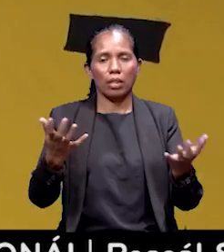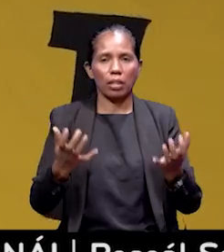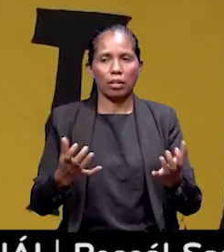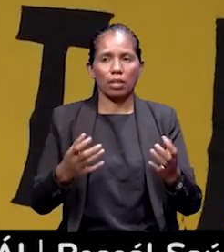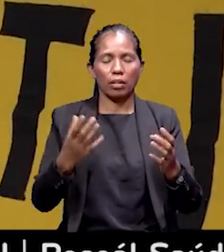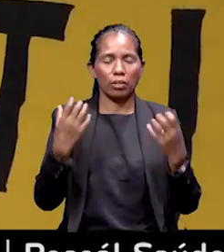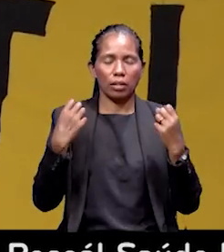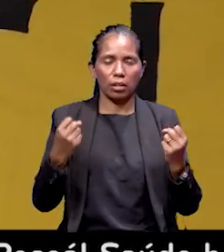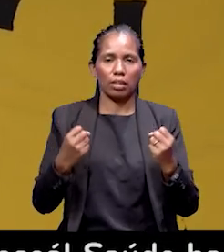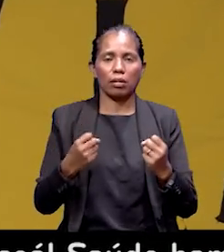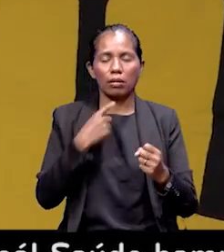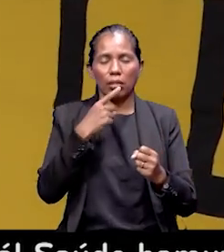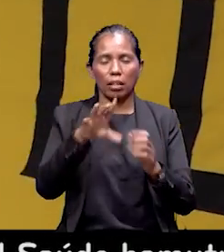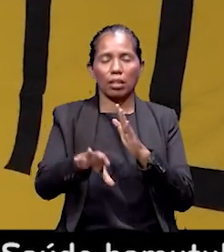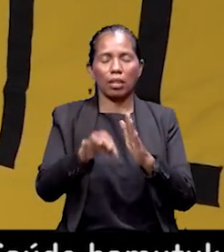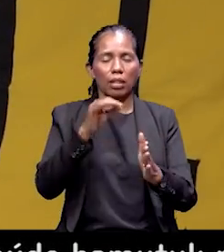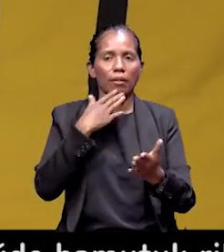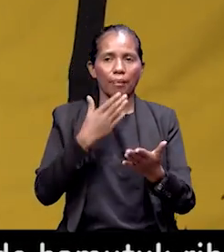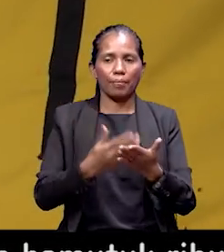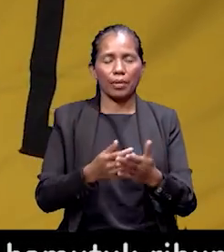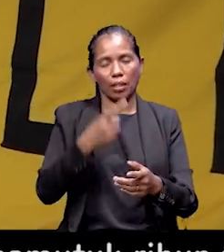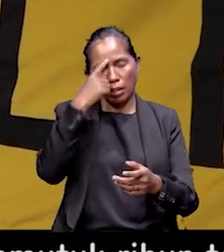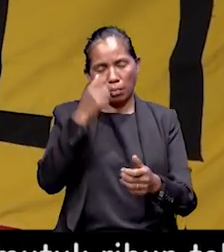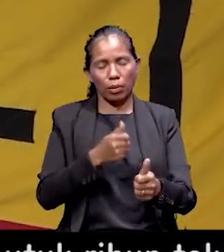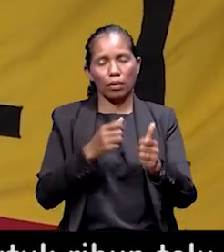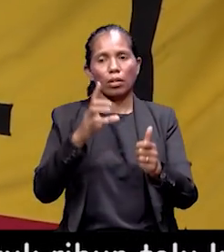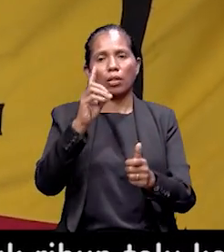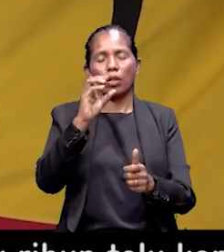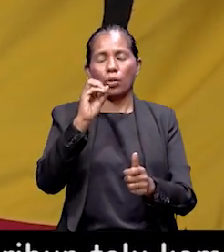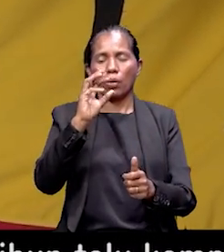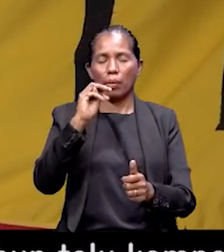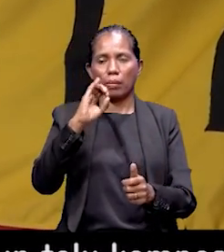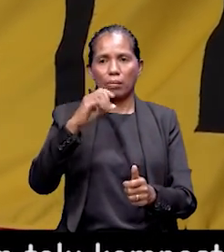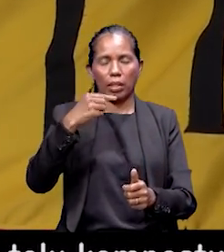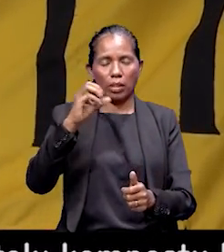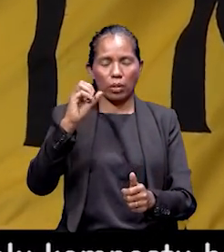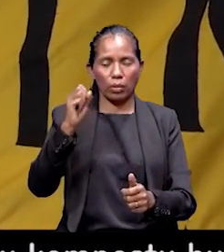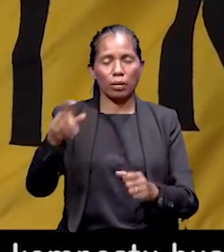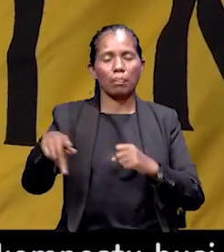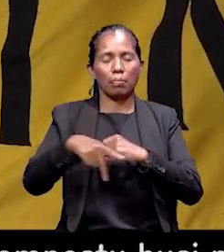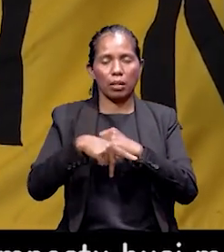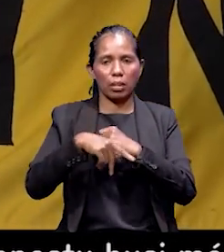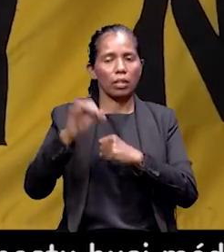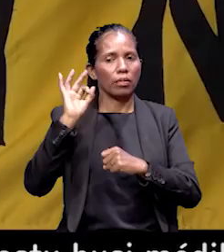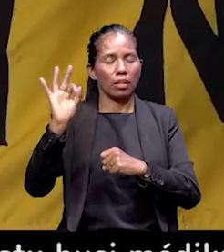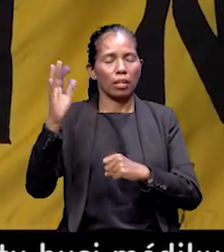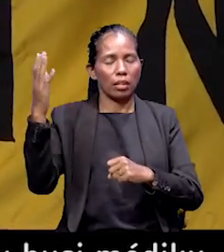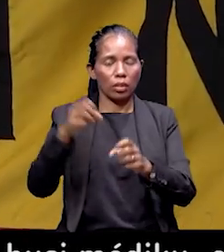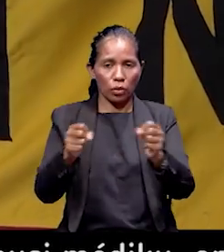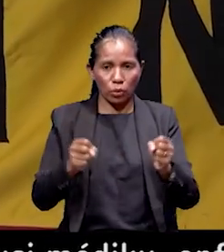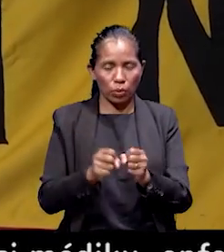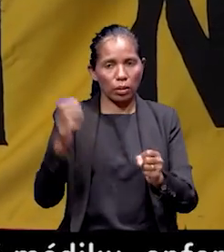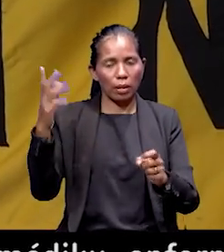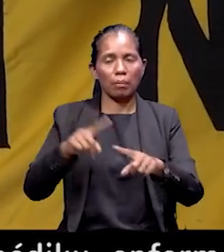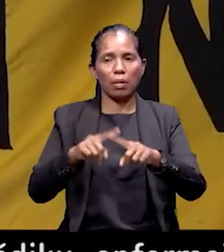poder no atu hetan lucro. Tamba tuirnia Domingos Gaspar laos Coordenador Partido Fretilin ia suku Waitame Watulari, maibe